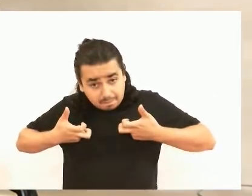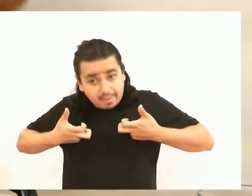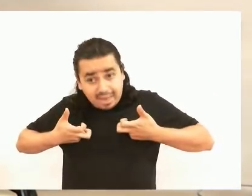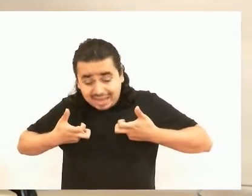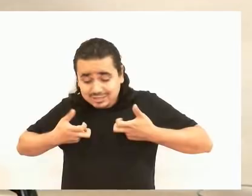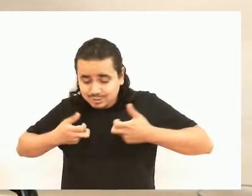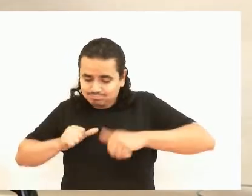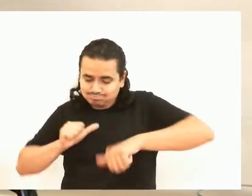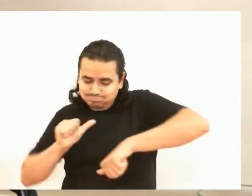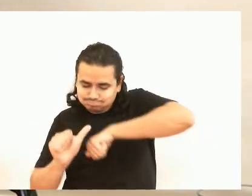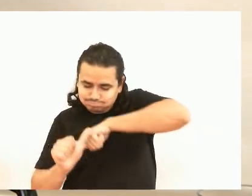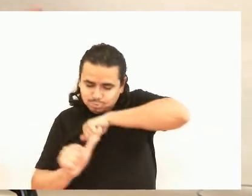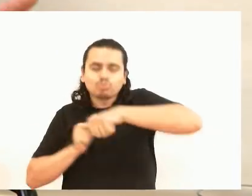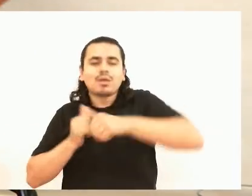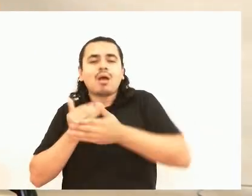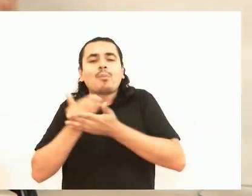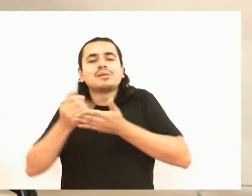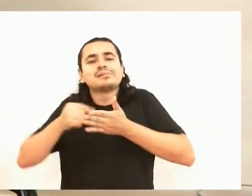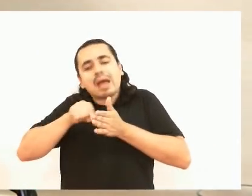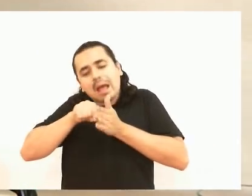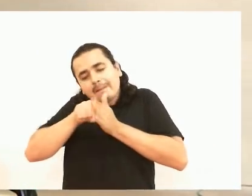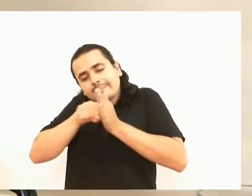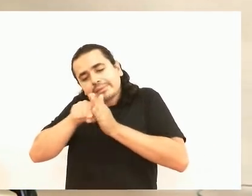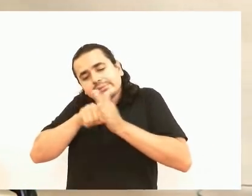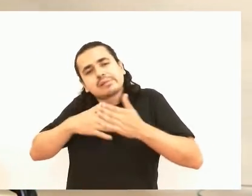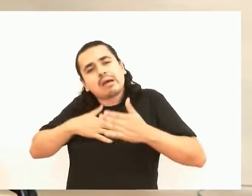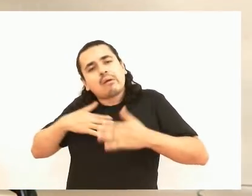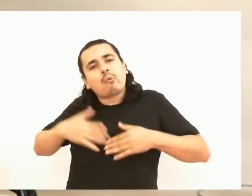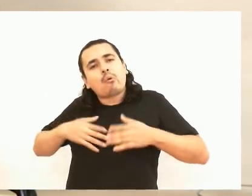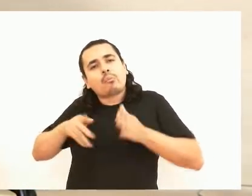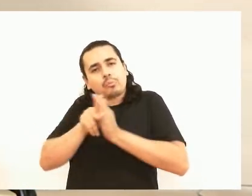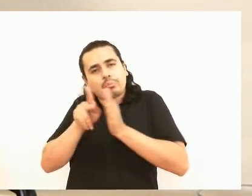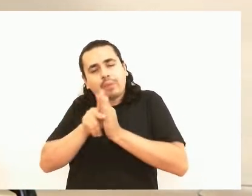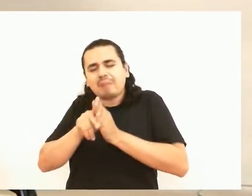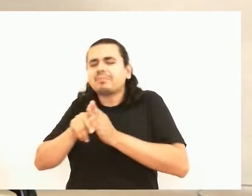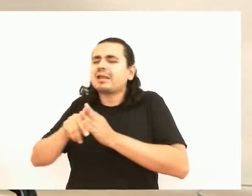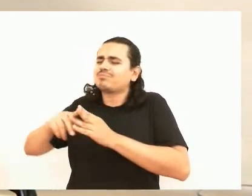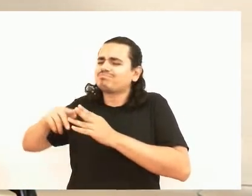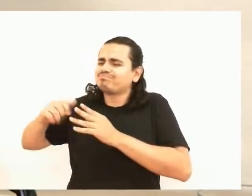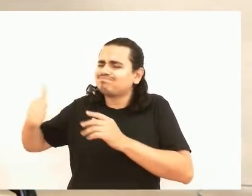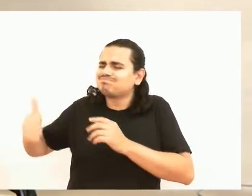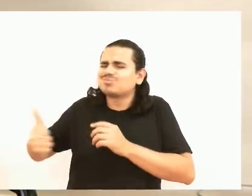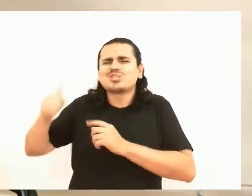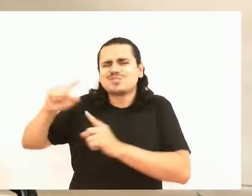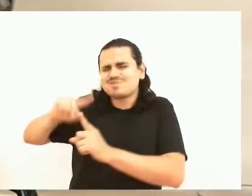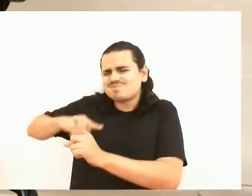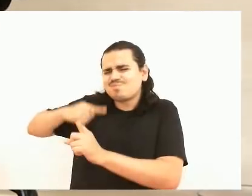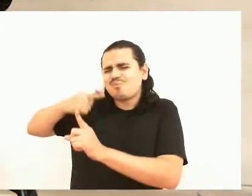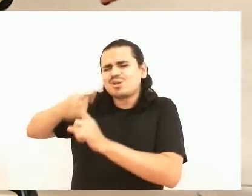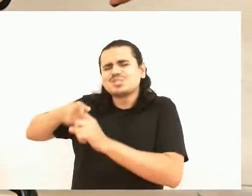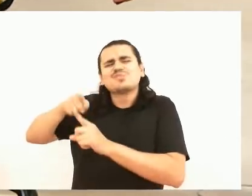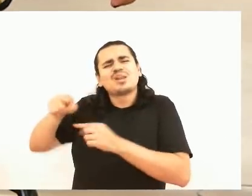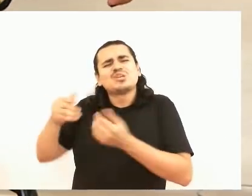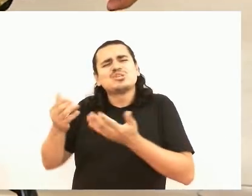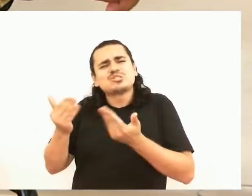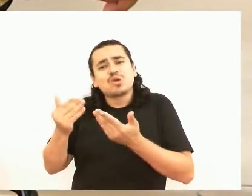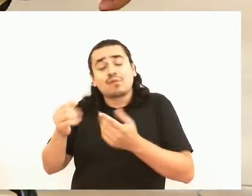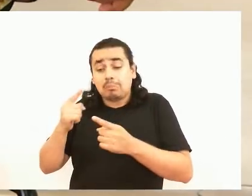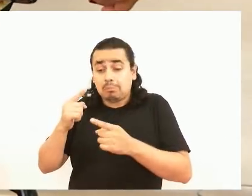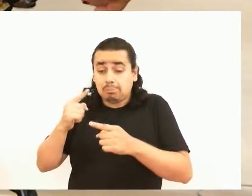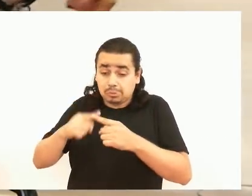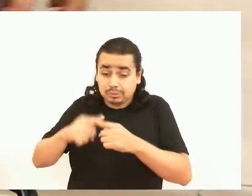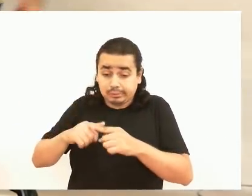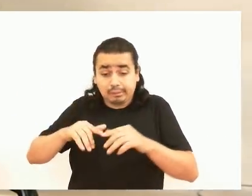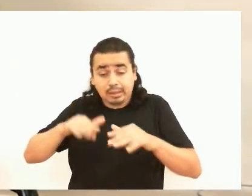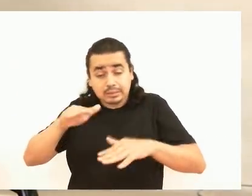para investigação então trouxe um lado positivo da adolescência porque eu dou-lhes o adolescente é colocado muito